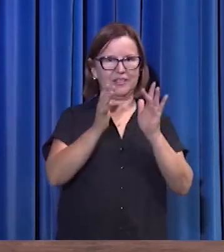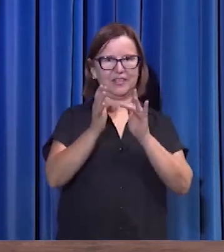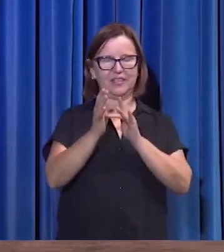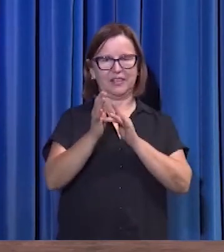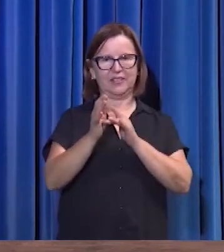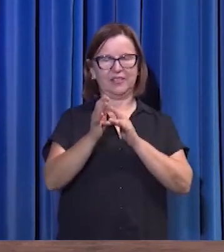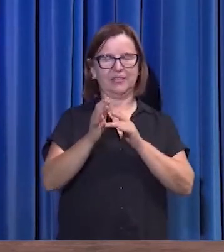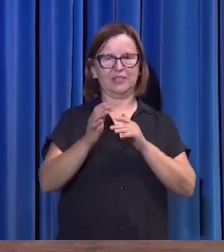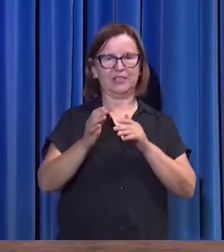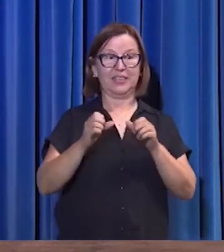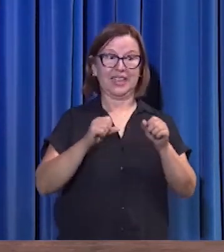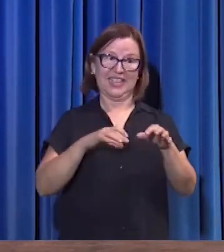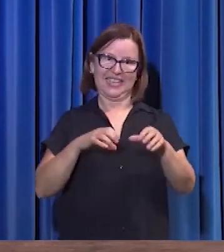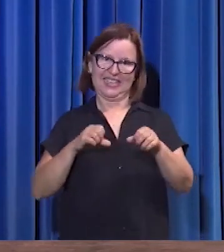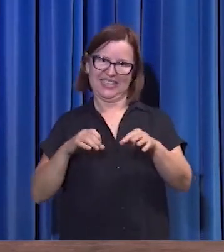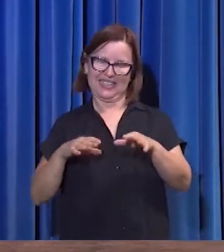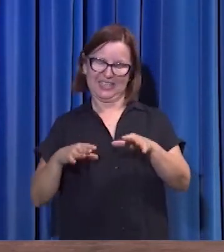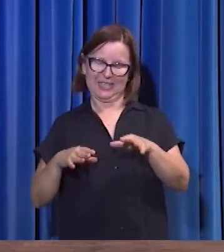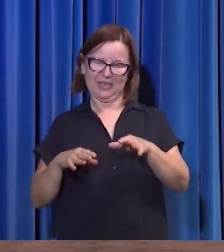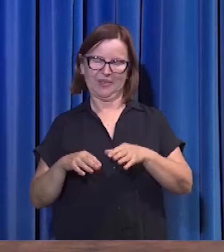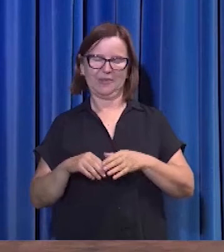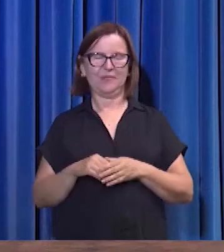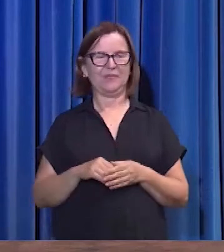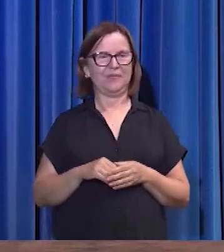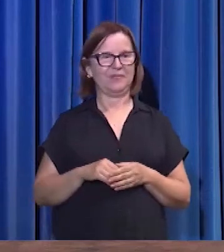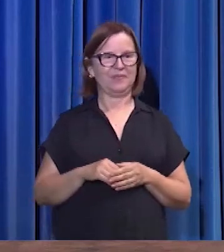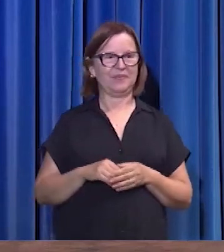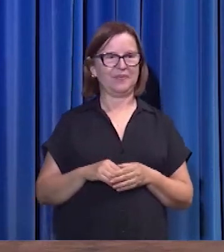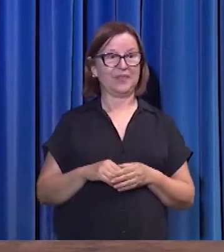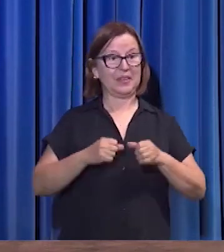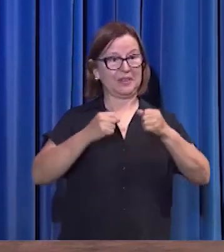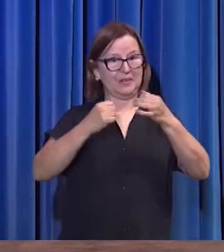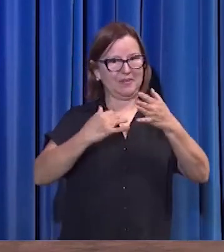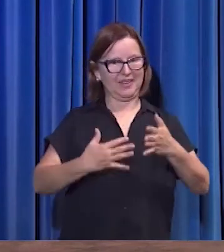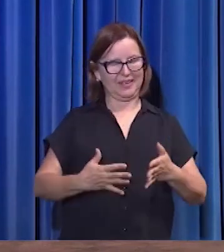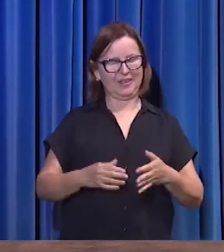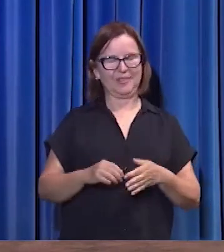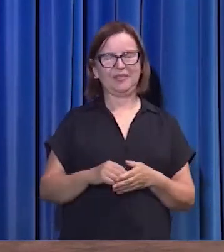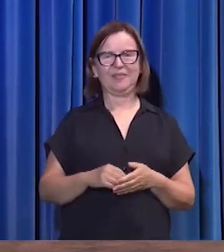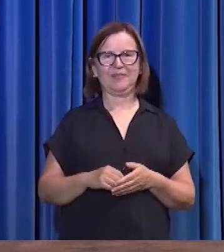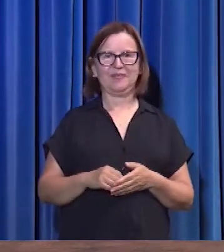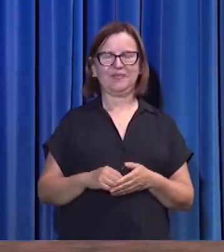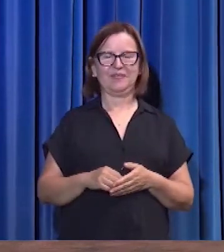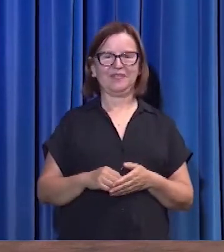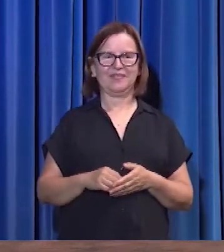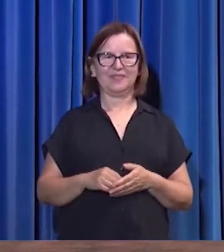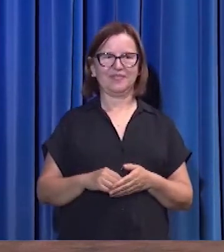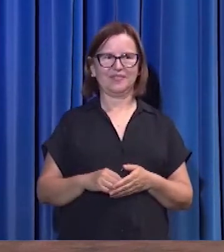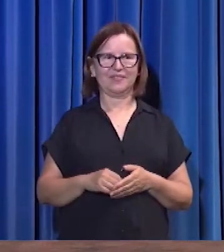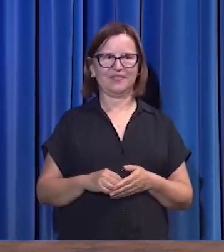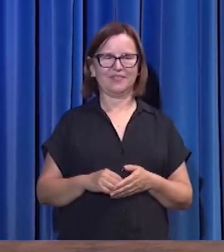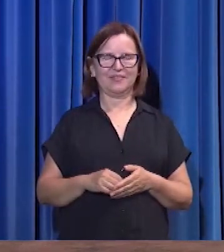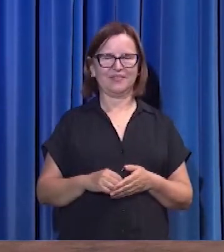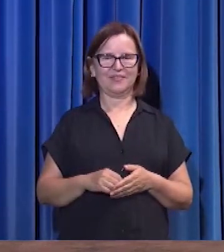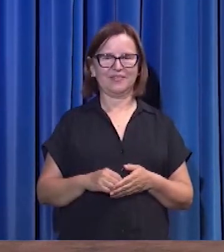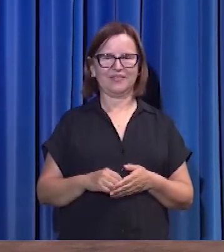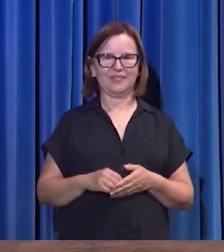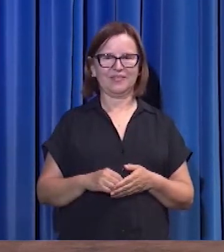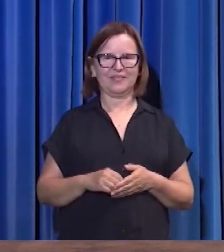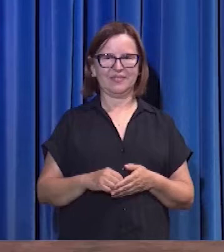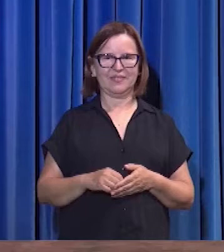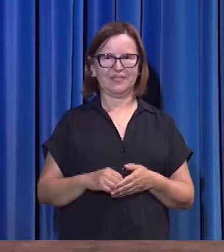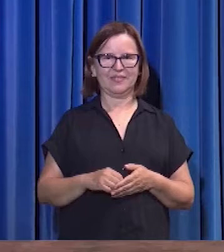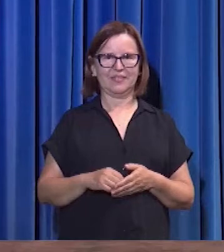elementar de ensinar. Ele vai do concreto para o abstrato. Vamos dar uma lida nesse versículo 29.